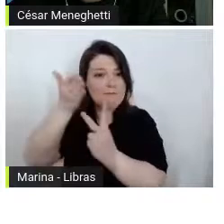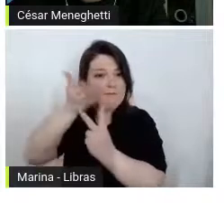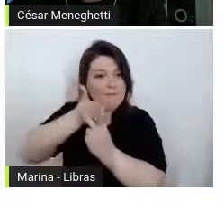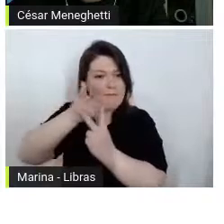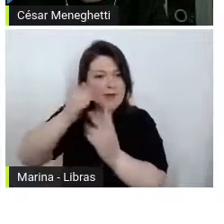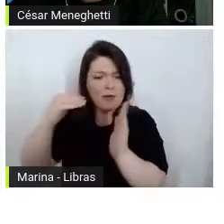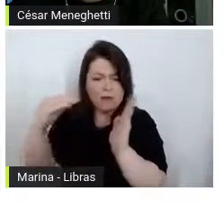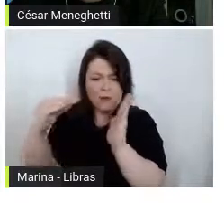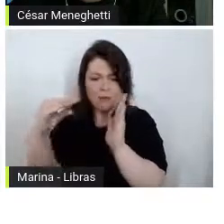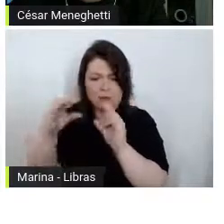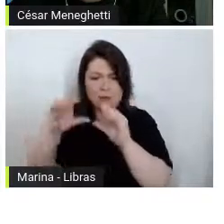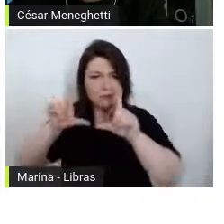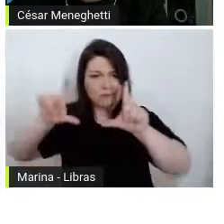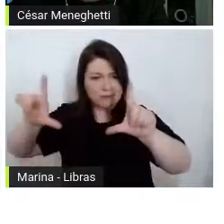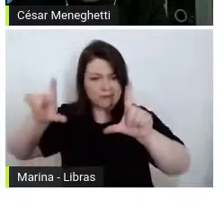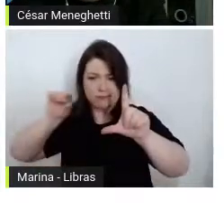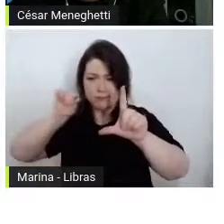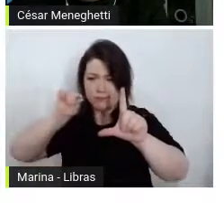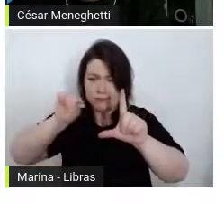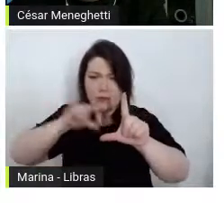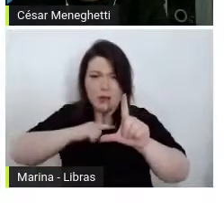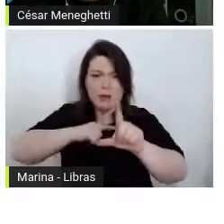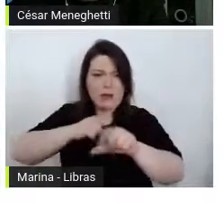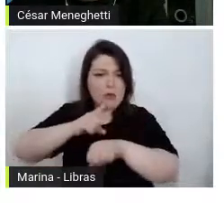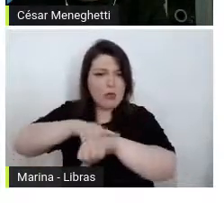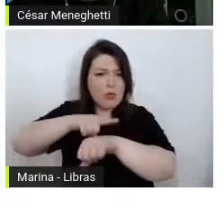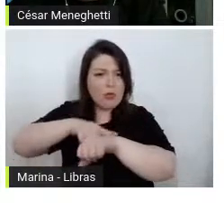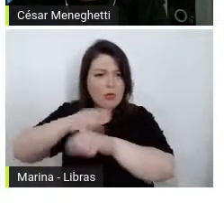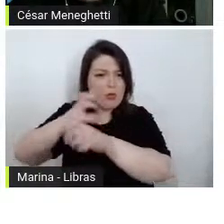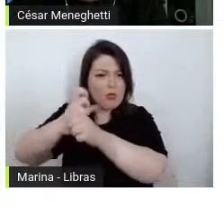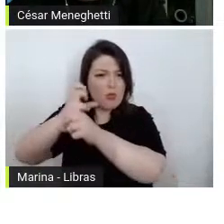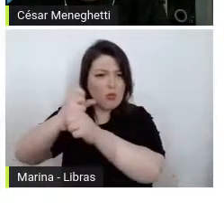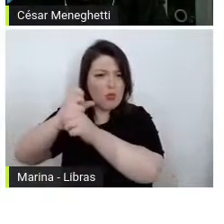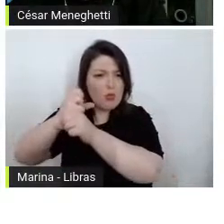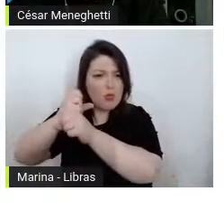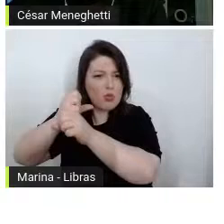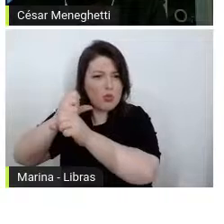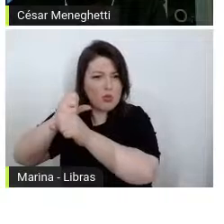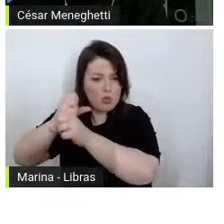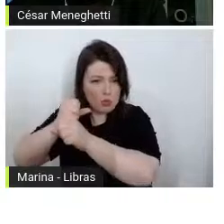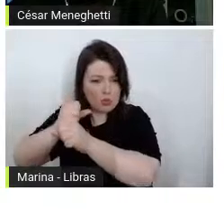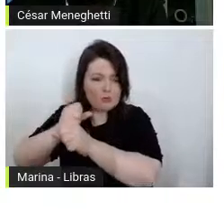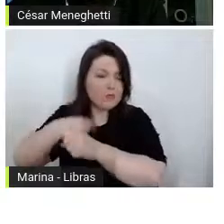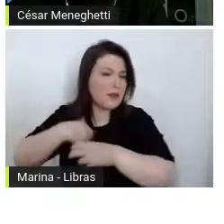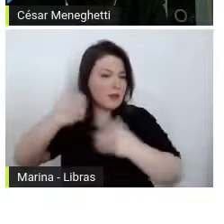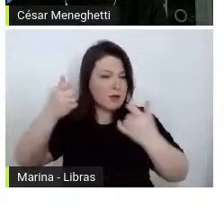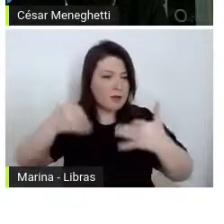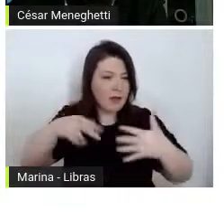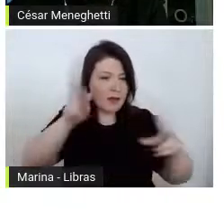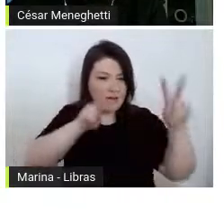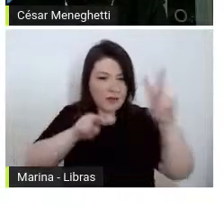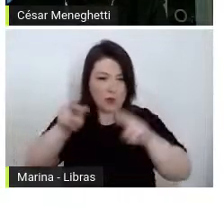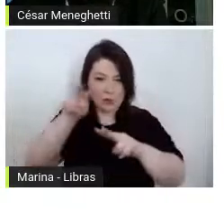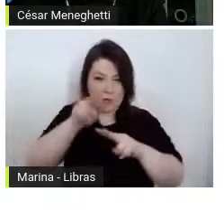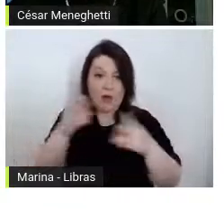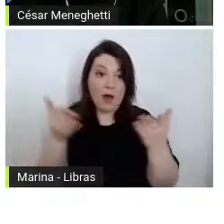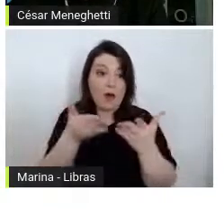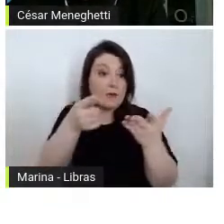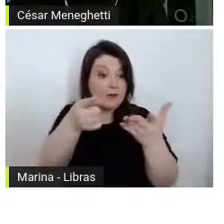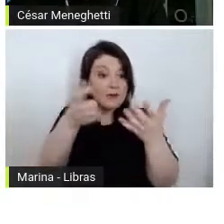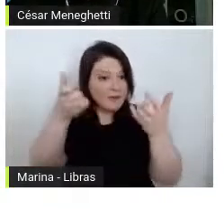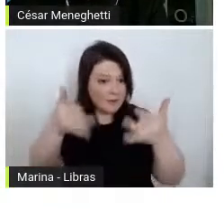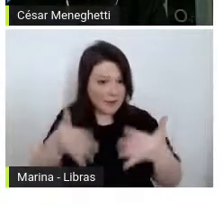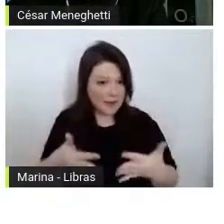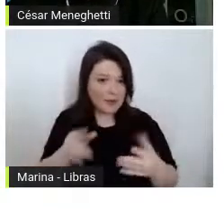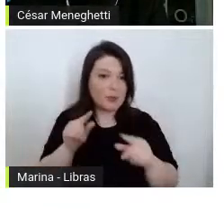ia progredindo. Essa é só uma descrição visual, daí se puder contar para a gente Então,